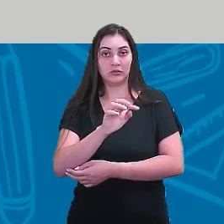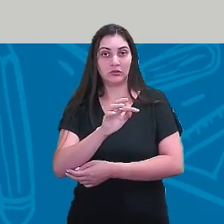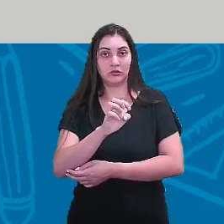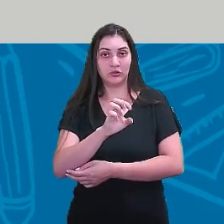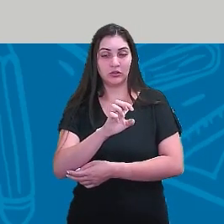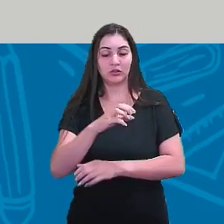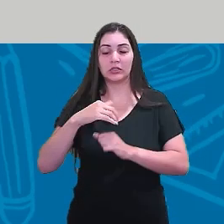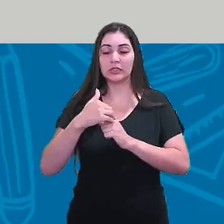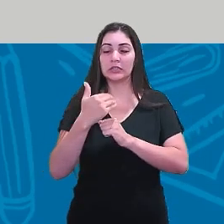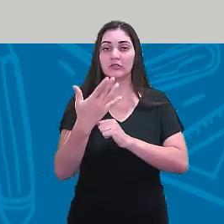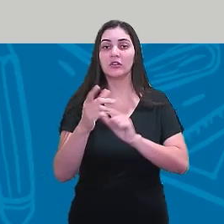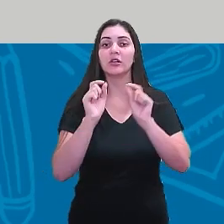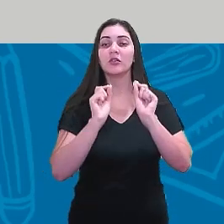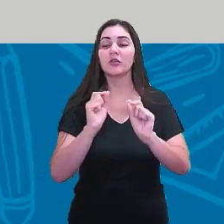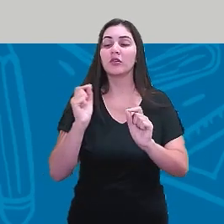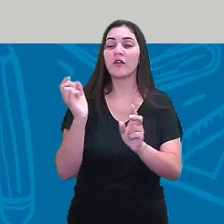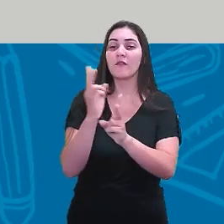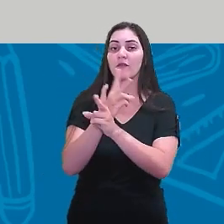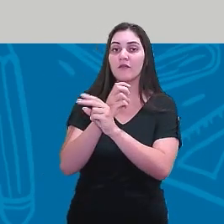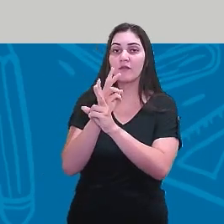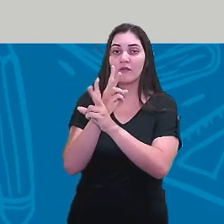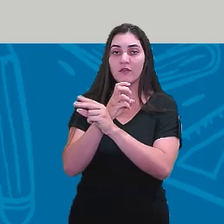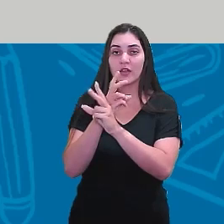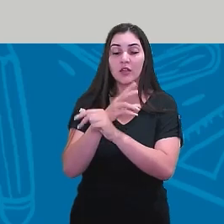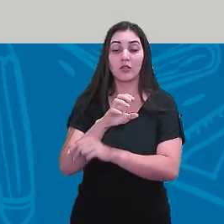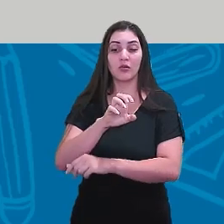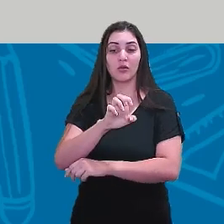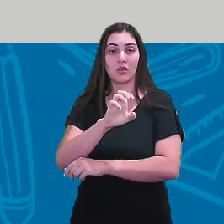os ventos, né? A erosão eólica,